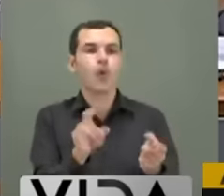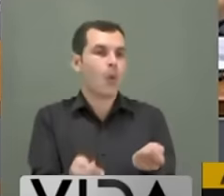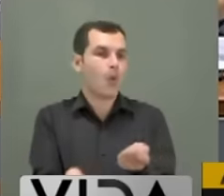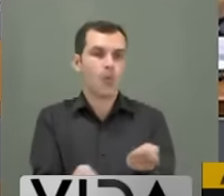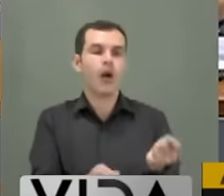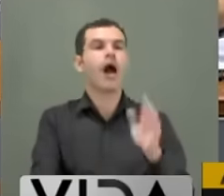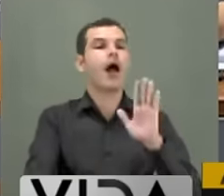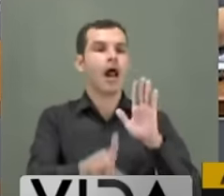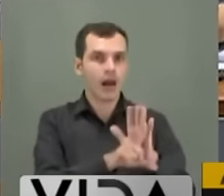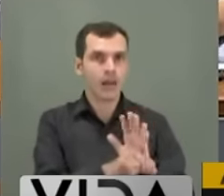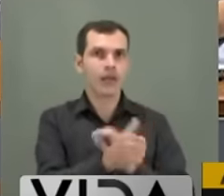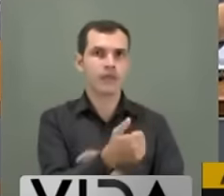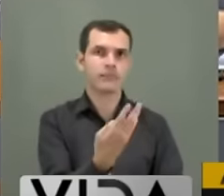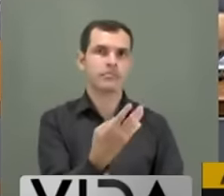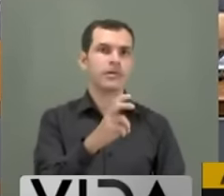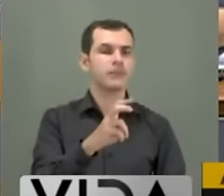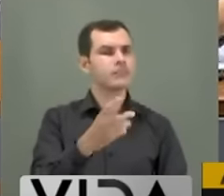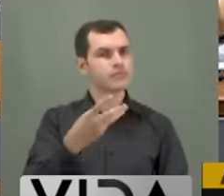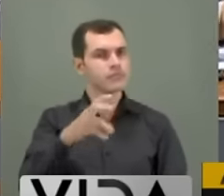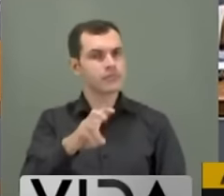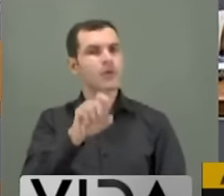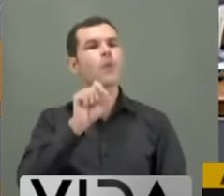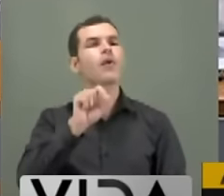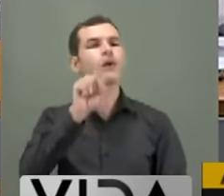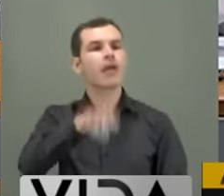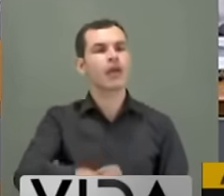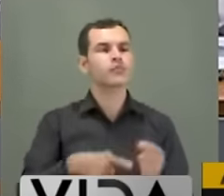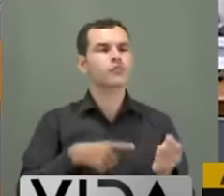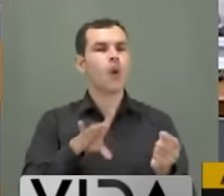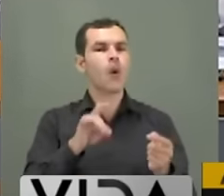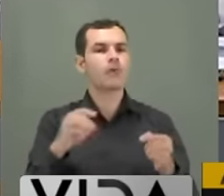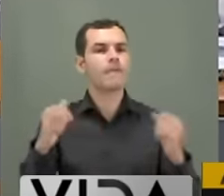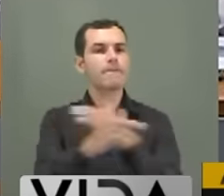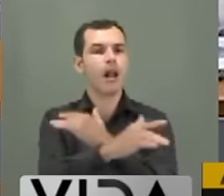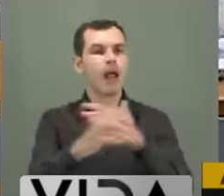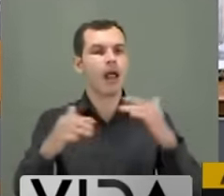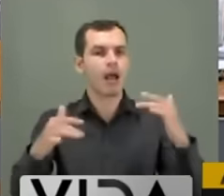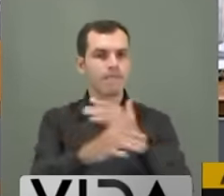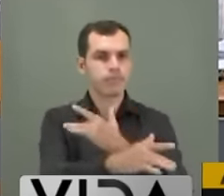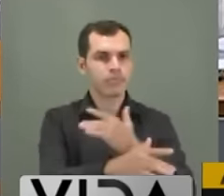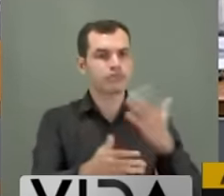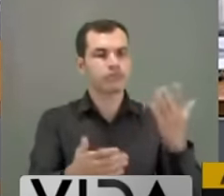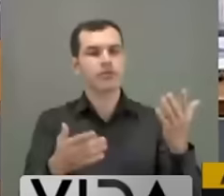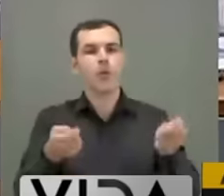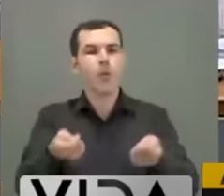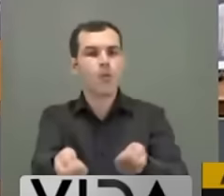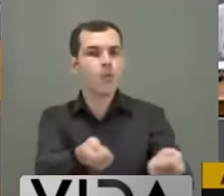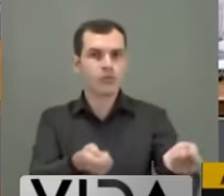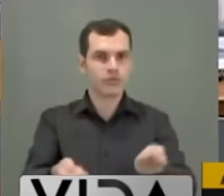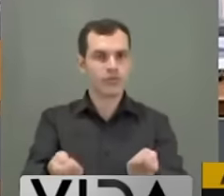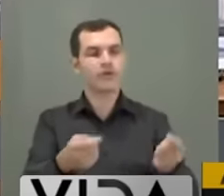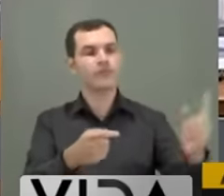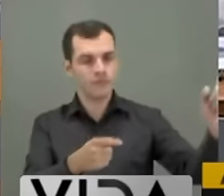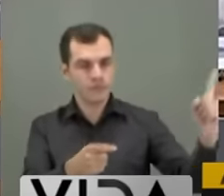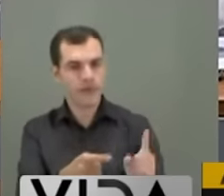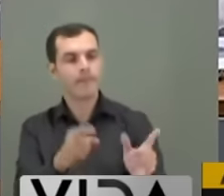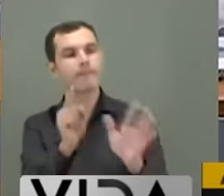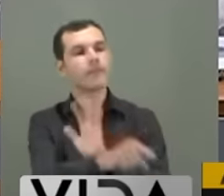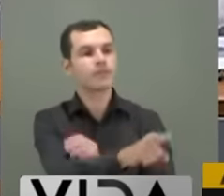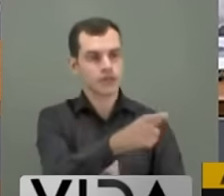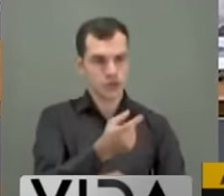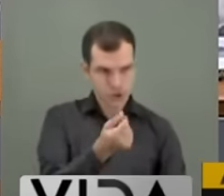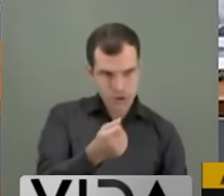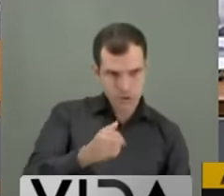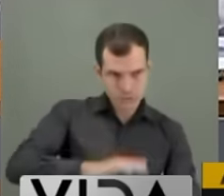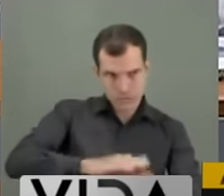13.445. É um controle migratório. Você está entrando aqui, o senhor vai ficar hospedado aonde? O senhor tem recursos próprios? O senhor vem como